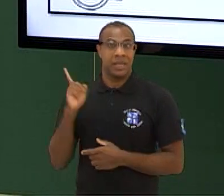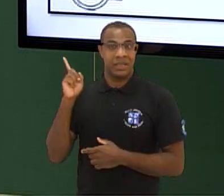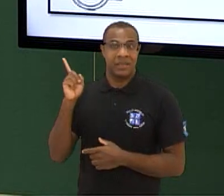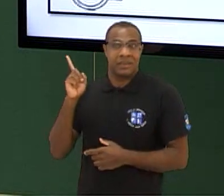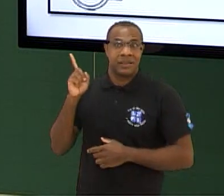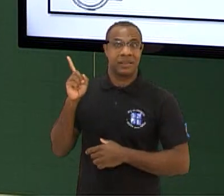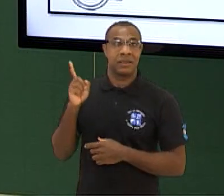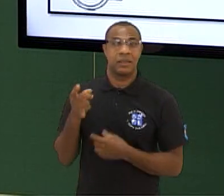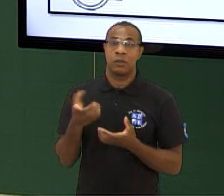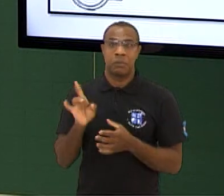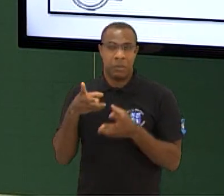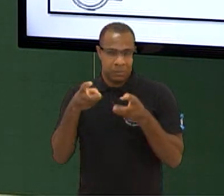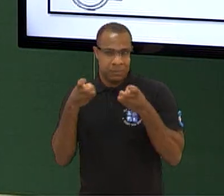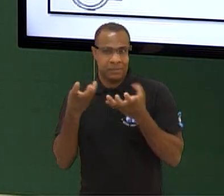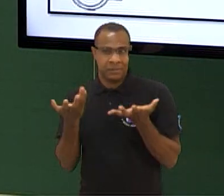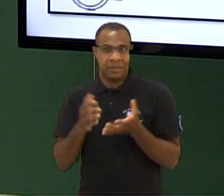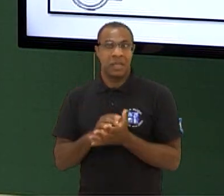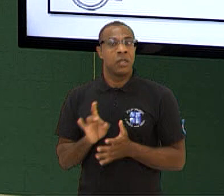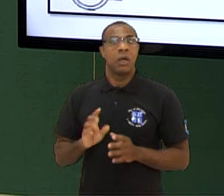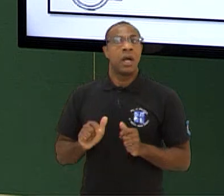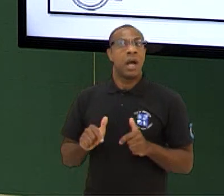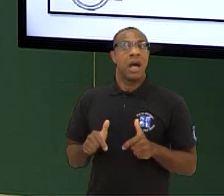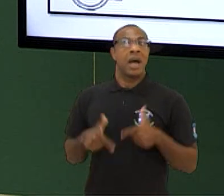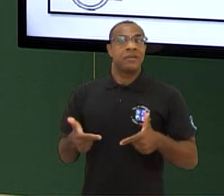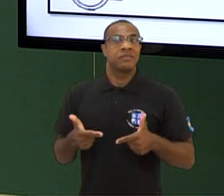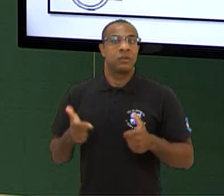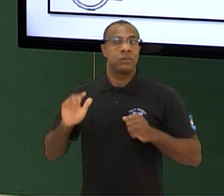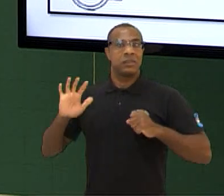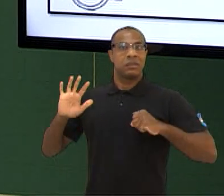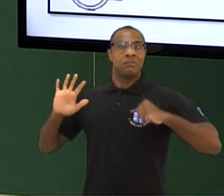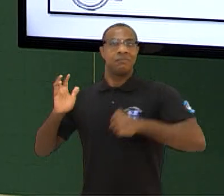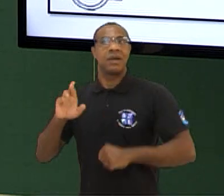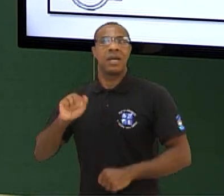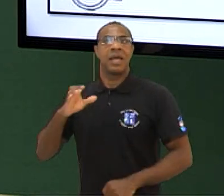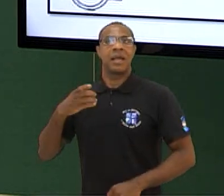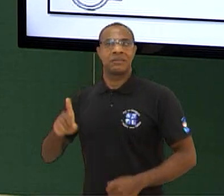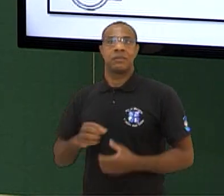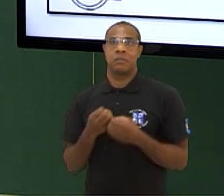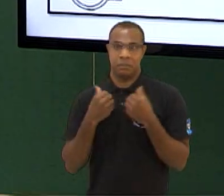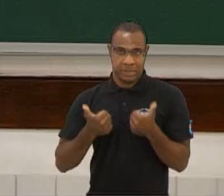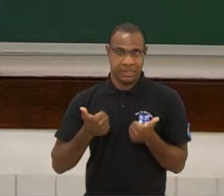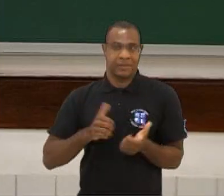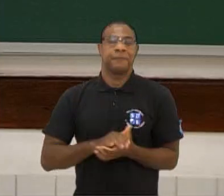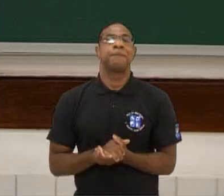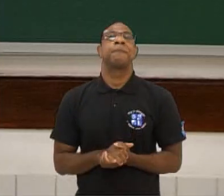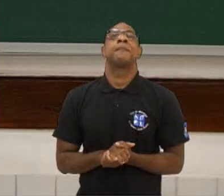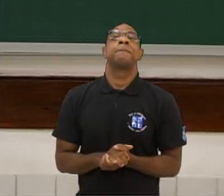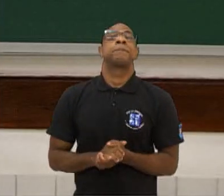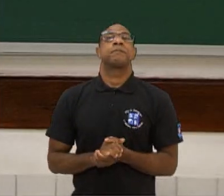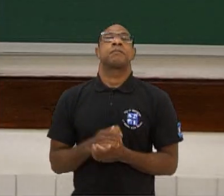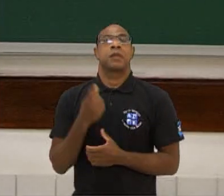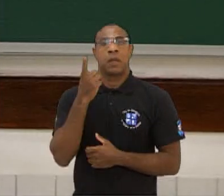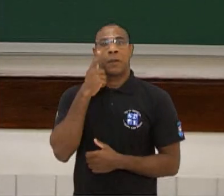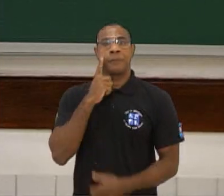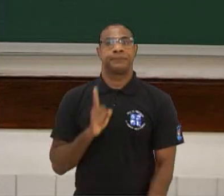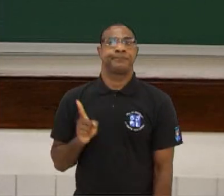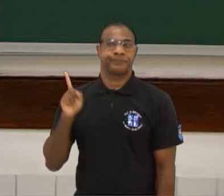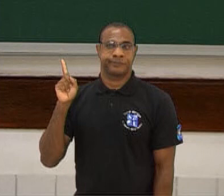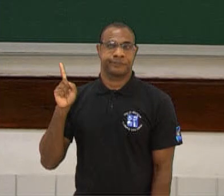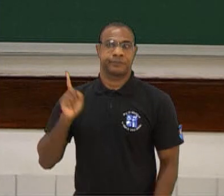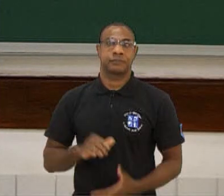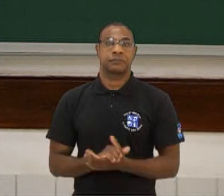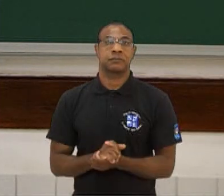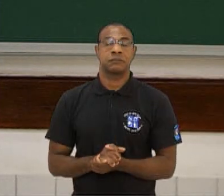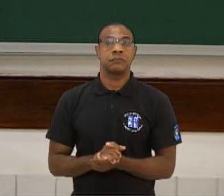né? Simplesmente ação e reação. Beleza, meus queridos? Então, vamos lá. Gente,